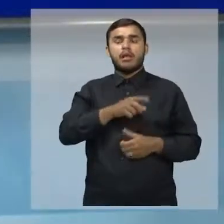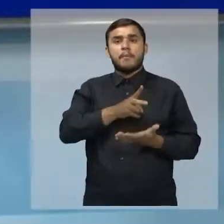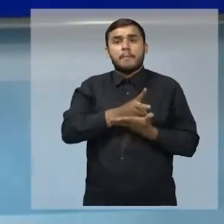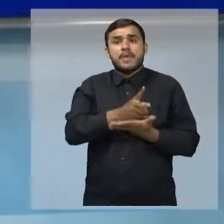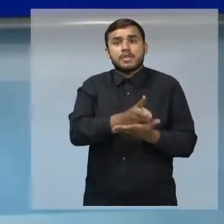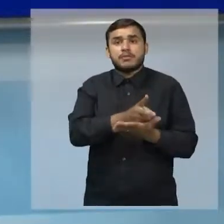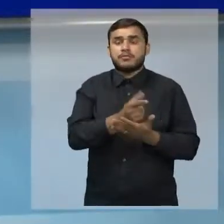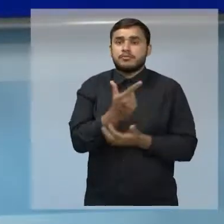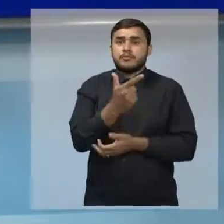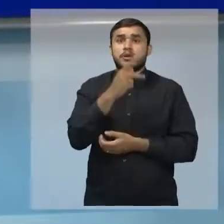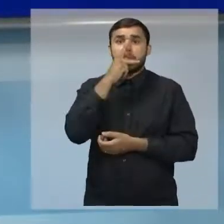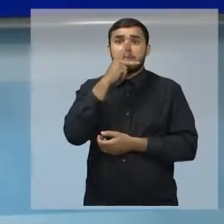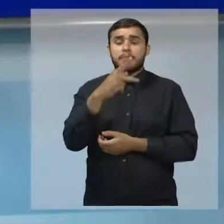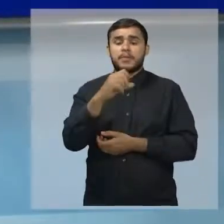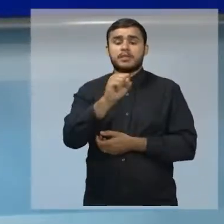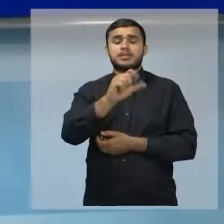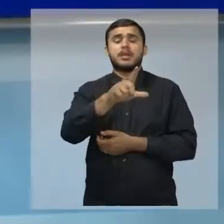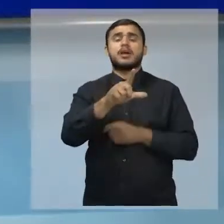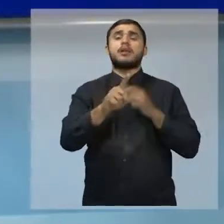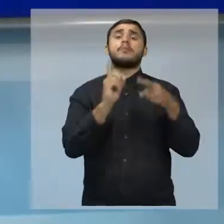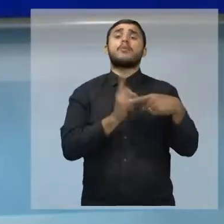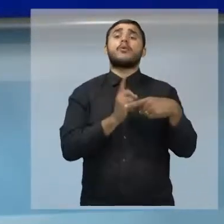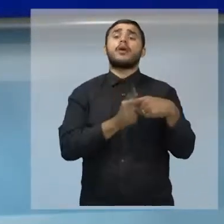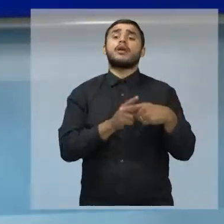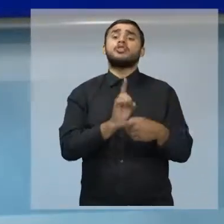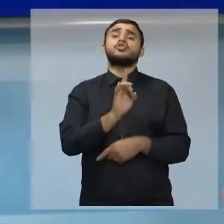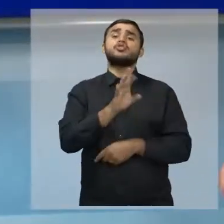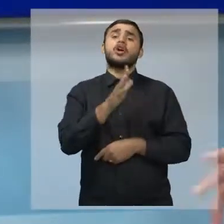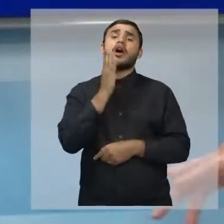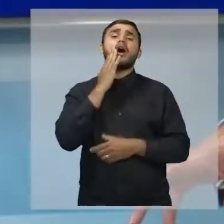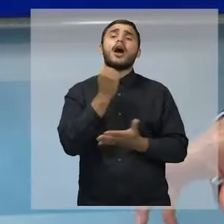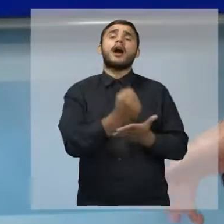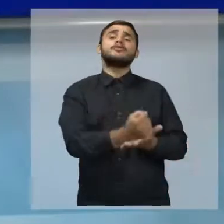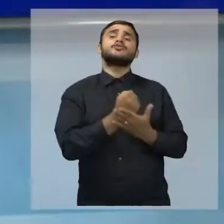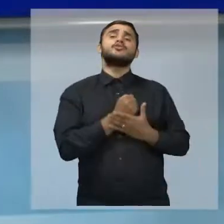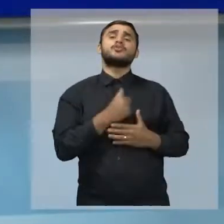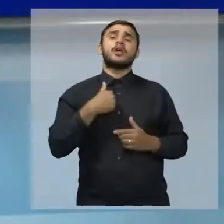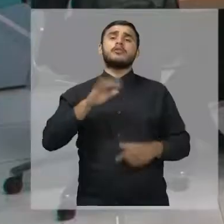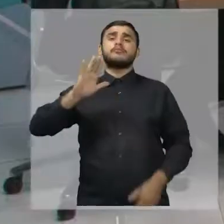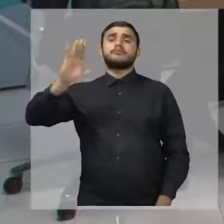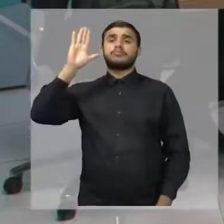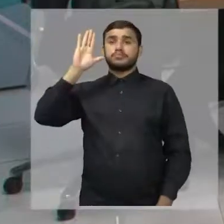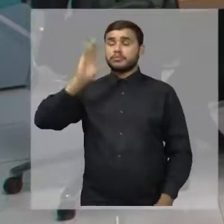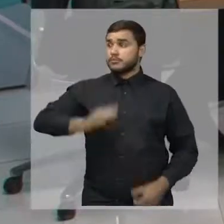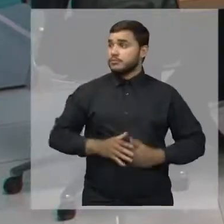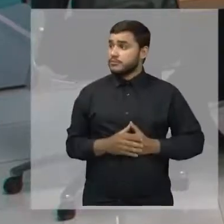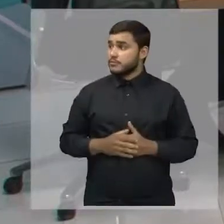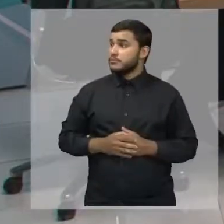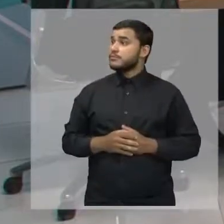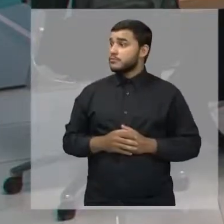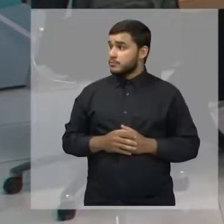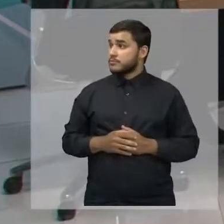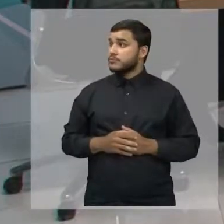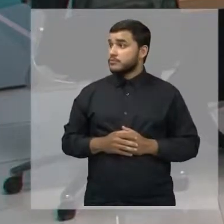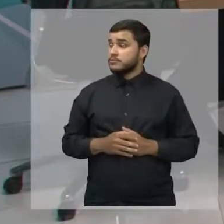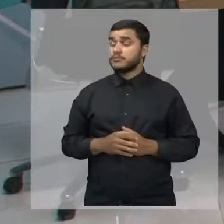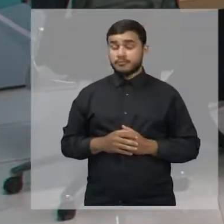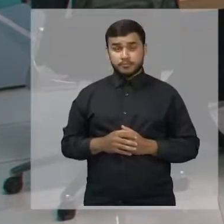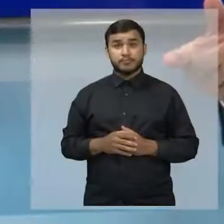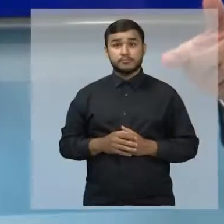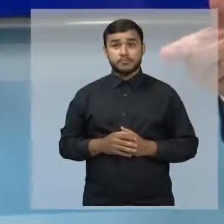disse, uma legenda de aluguel simplesmente para... Então está uma média de 4 anos por partido na carreira política dele, né?